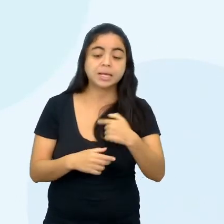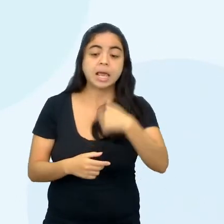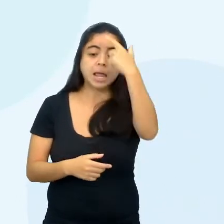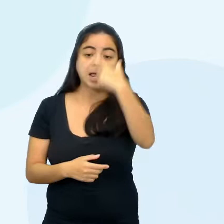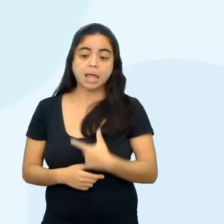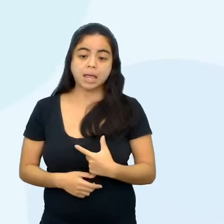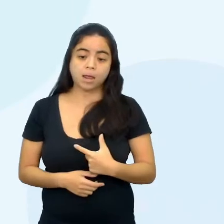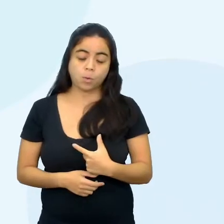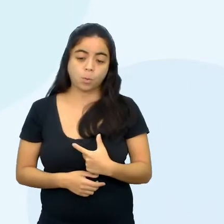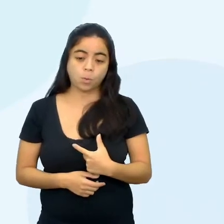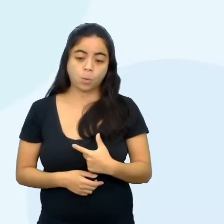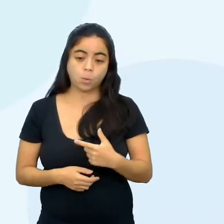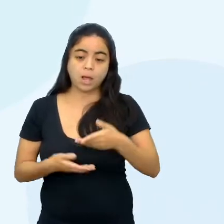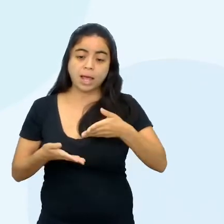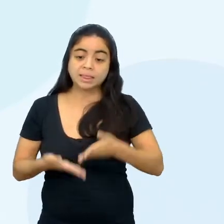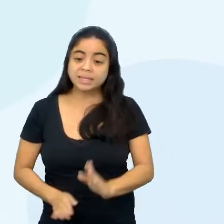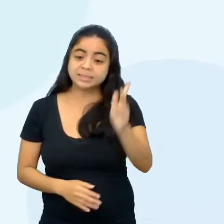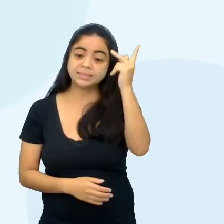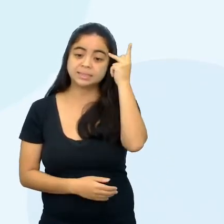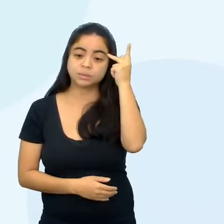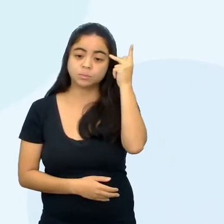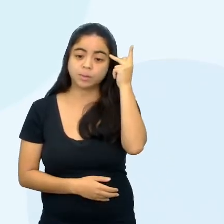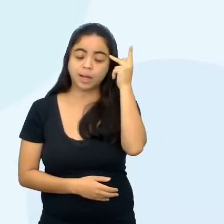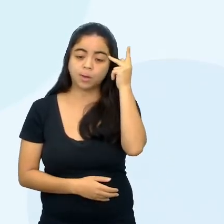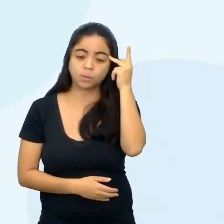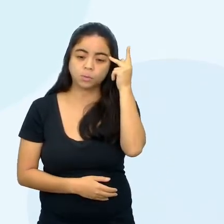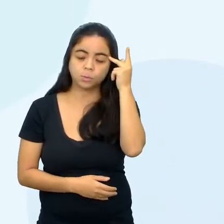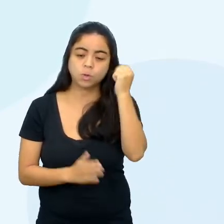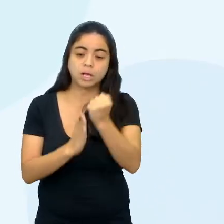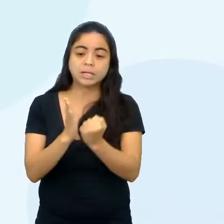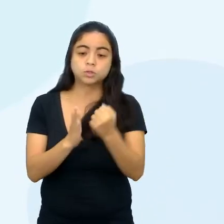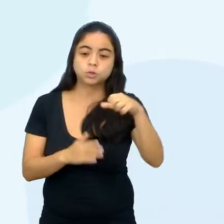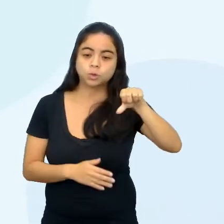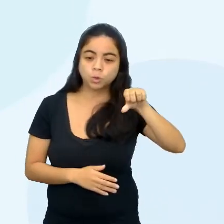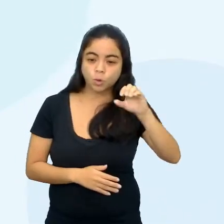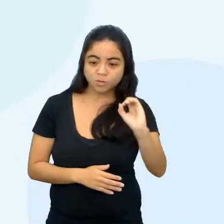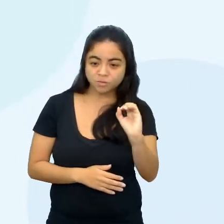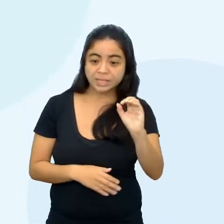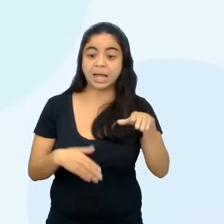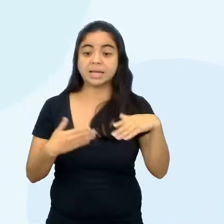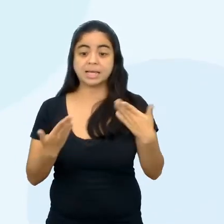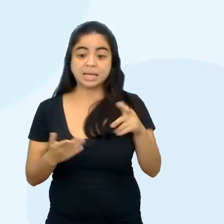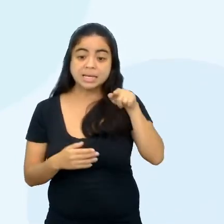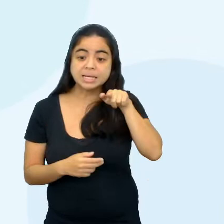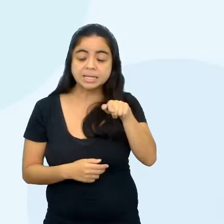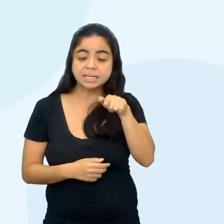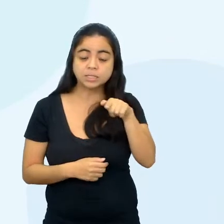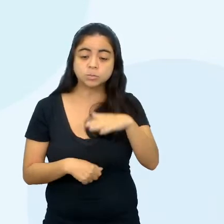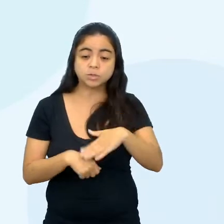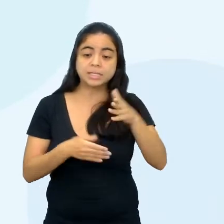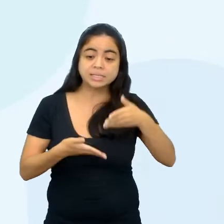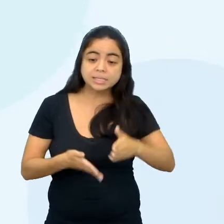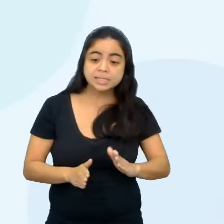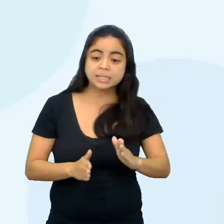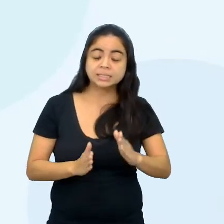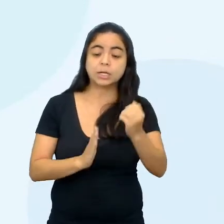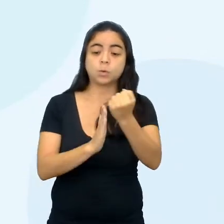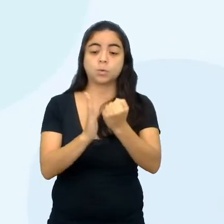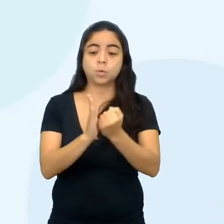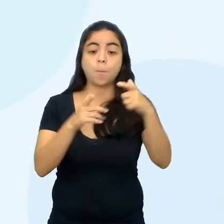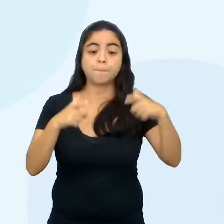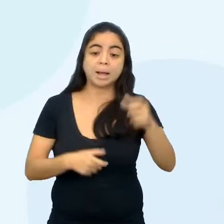Fabiana, nasci em São Paulo, nos anos 90, e isso me faz nascer inserida já